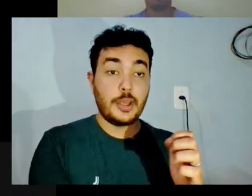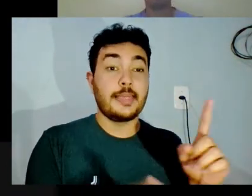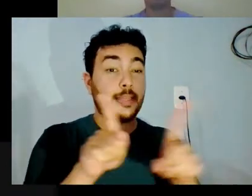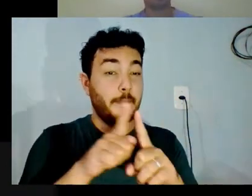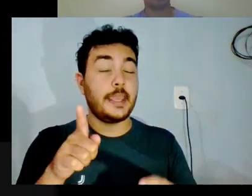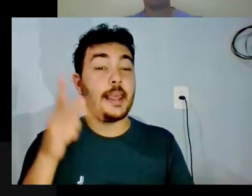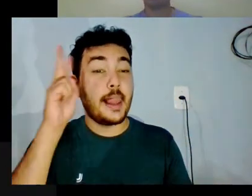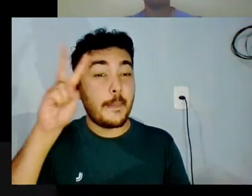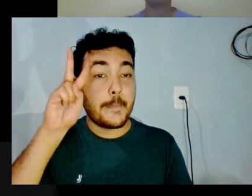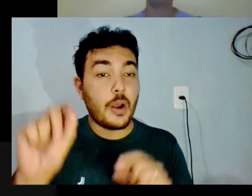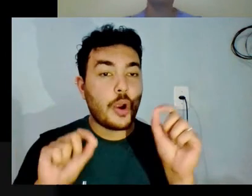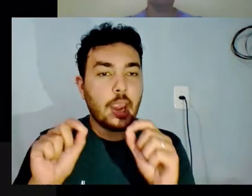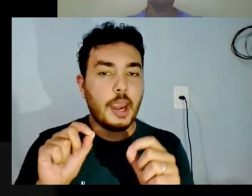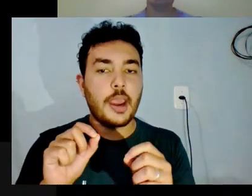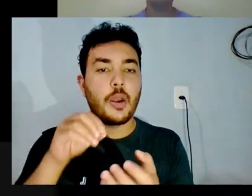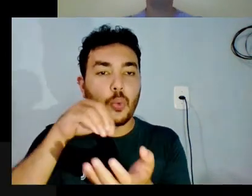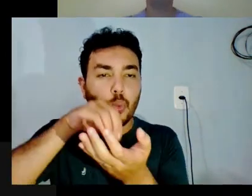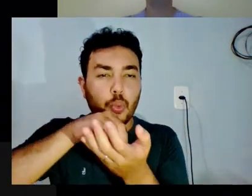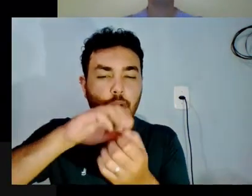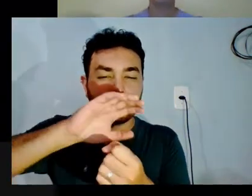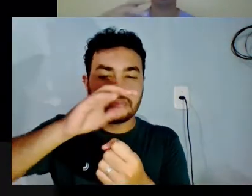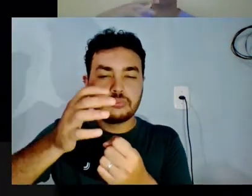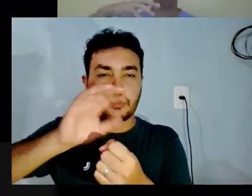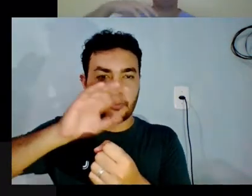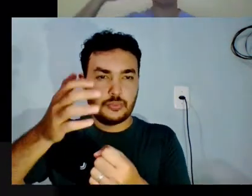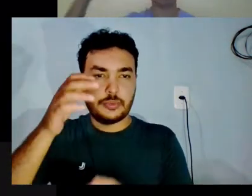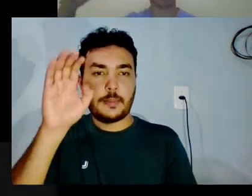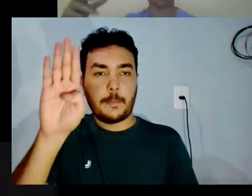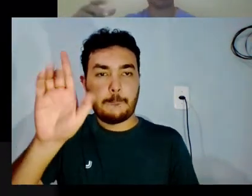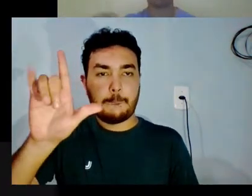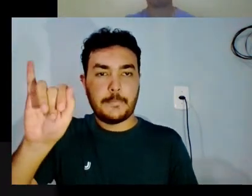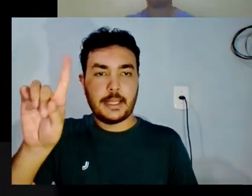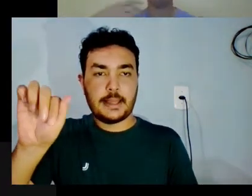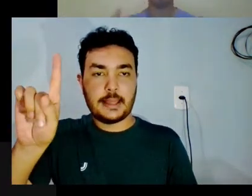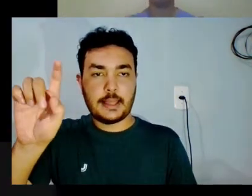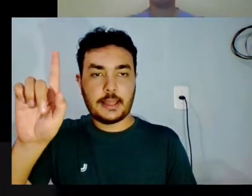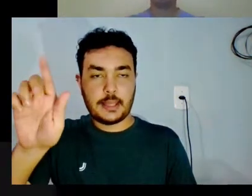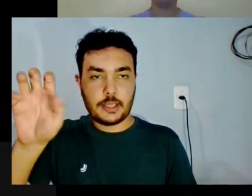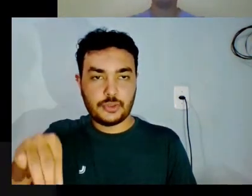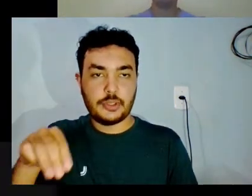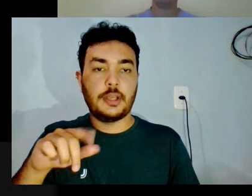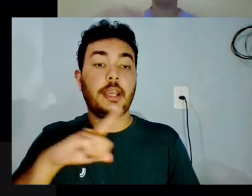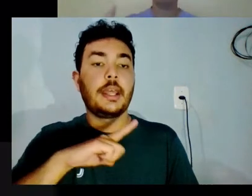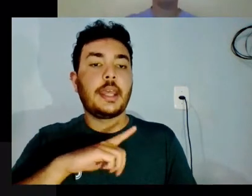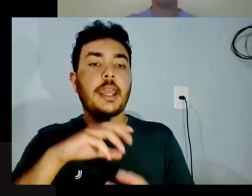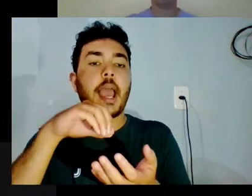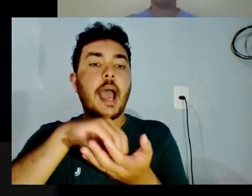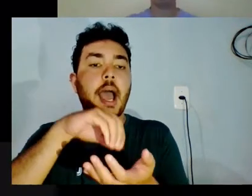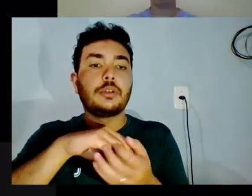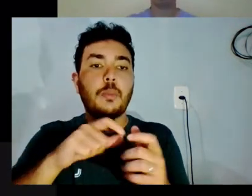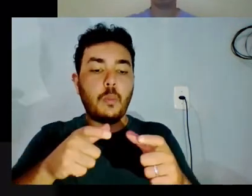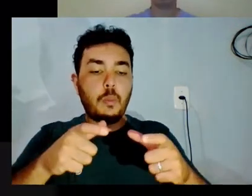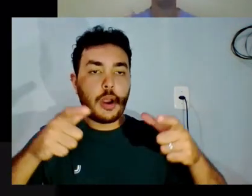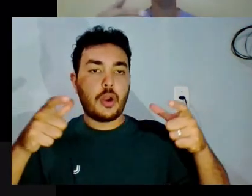o efeito da blindagem eletrônica como sendo muito importante, e ainda mais se a gente tem átomos maiores, como são os metais de transição, que a gente vai estudar nos